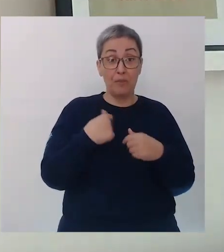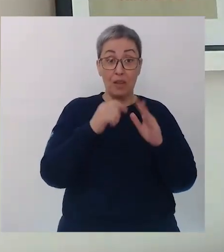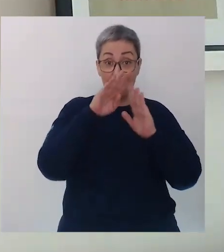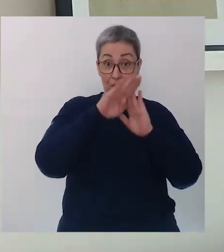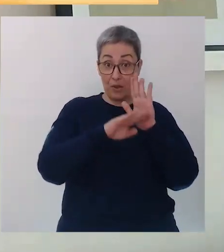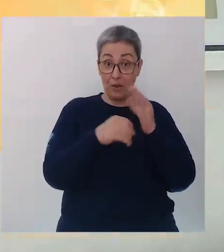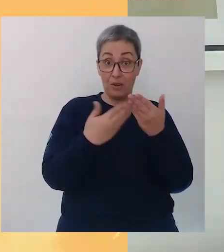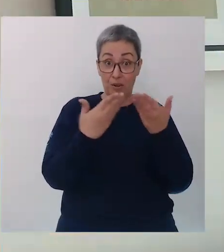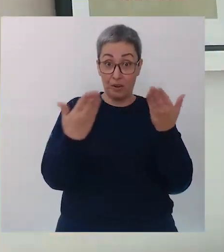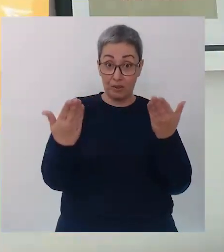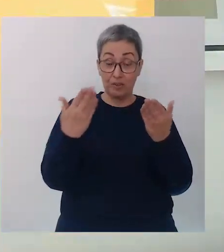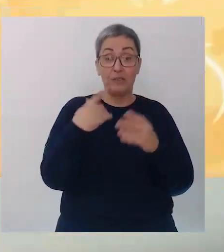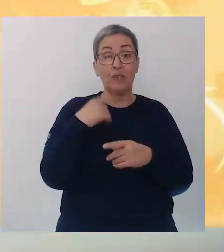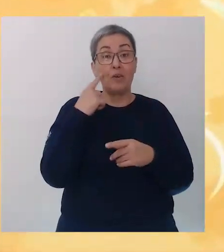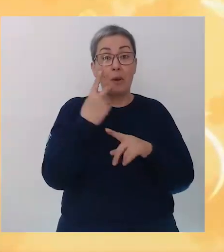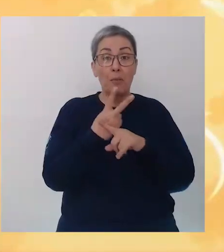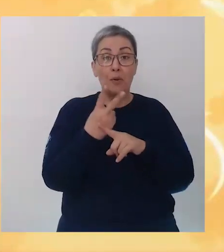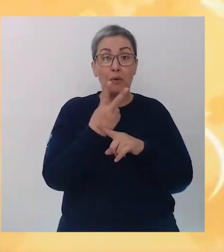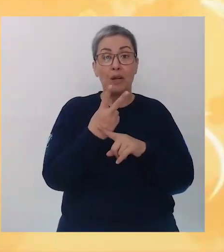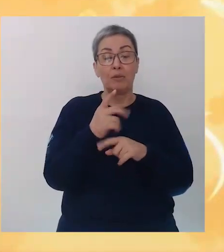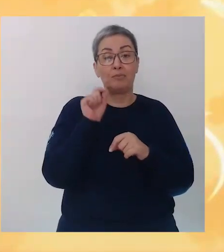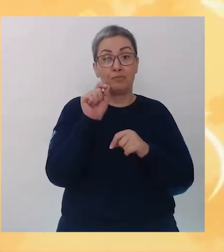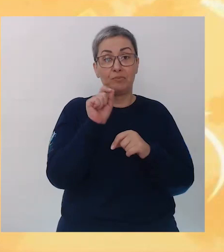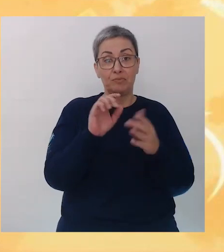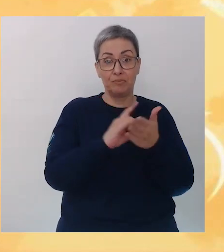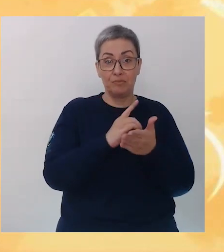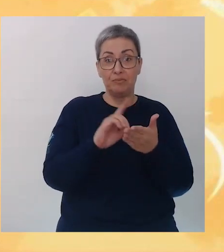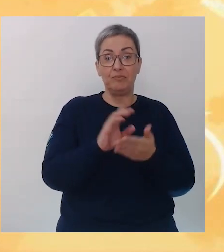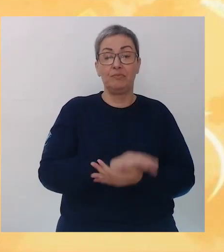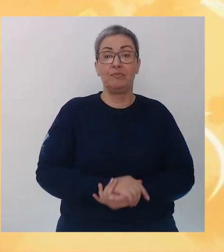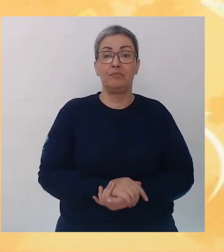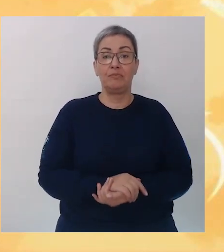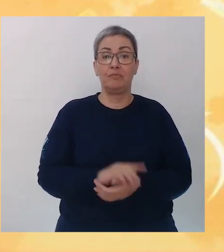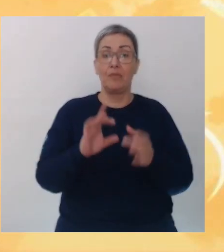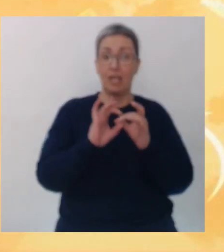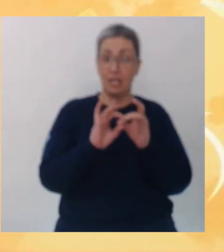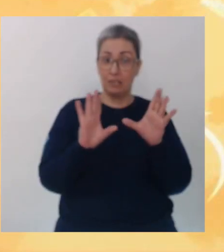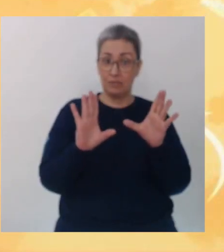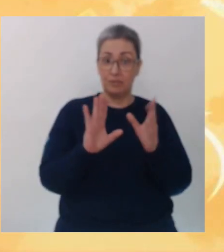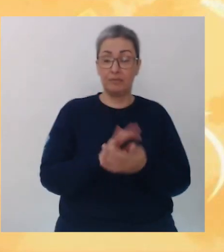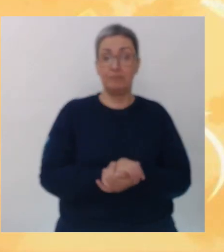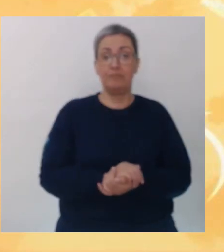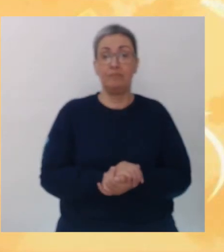as palavras são essas, vocês vão procurar no dicionário, tá bom? Livre,